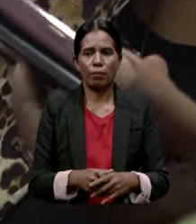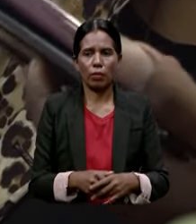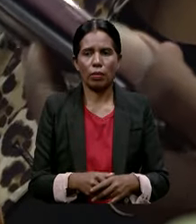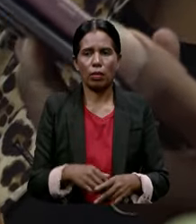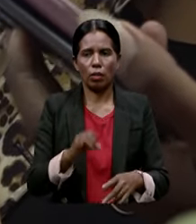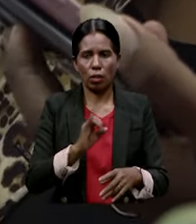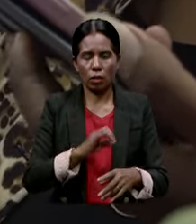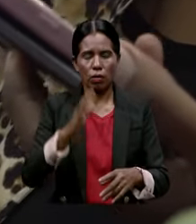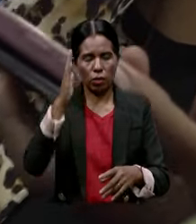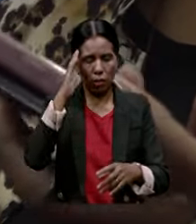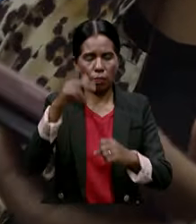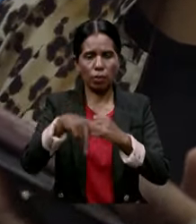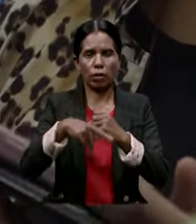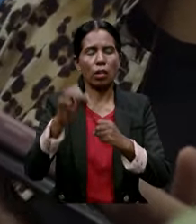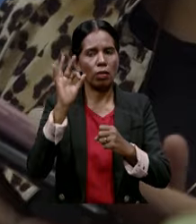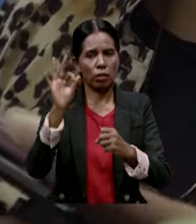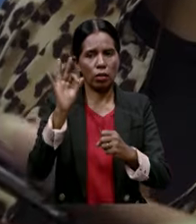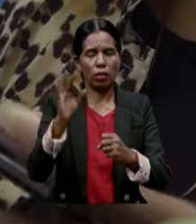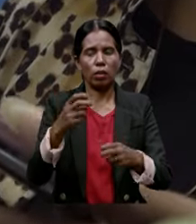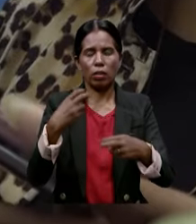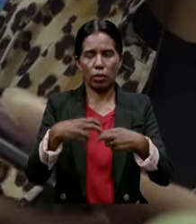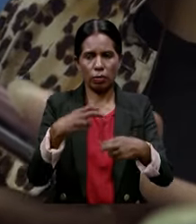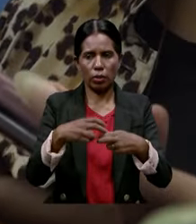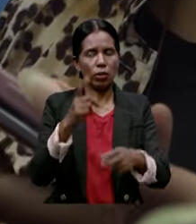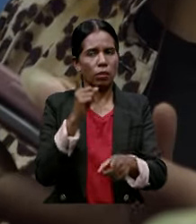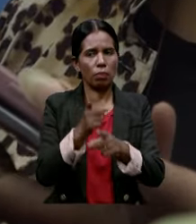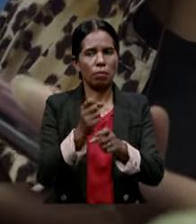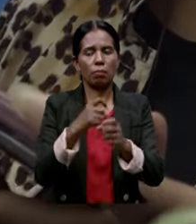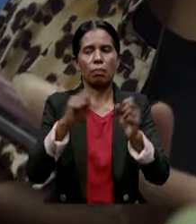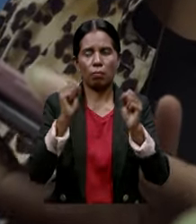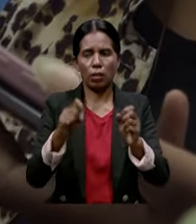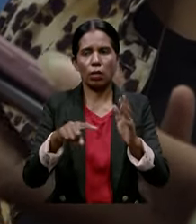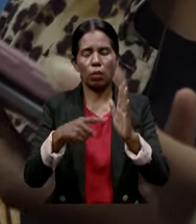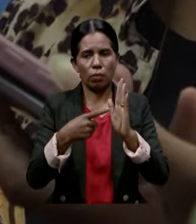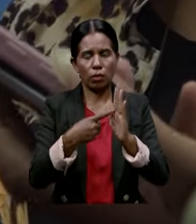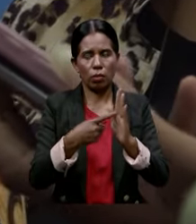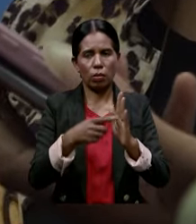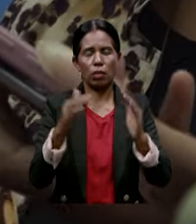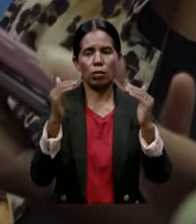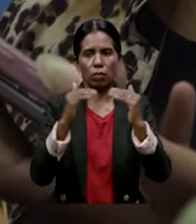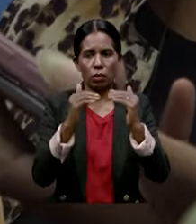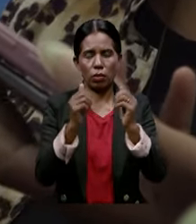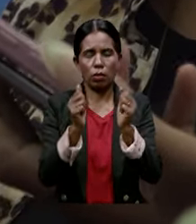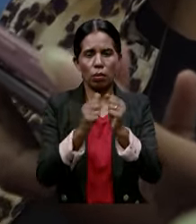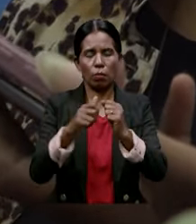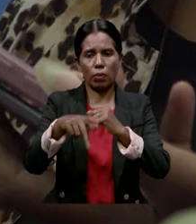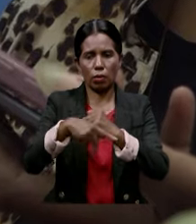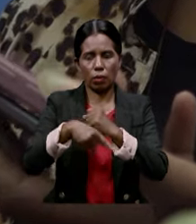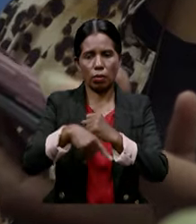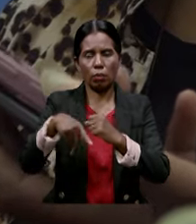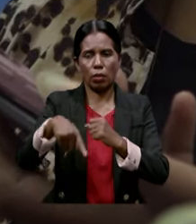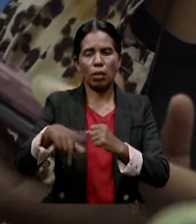A tema fratlin, também difícil, né? Mas ele é o diálogo conto, o PLP,